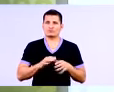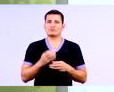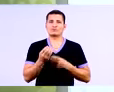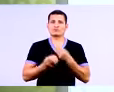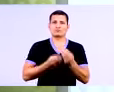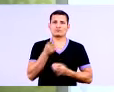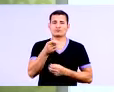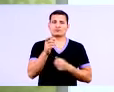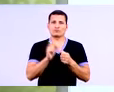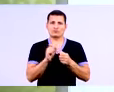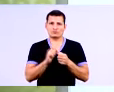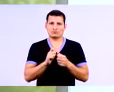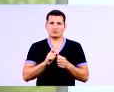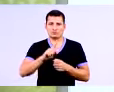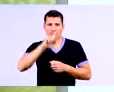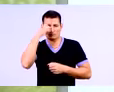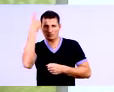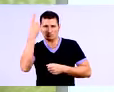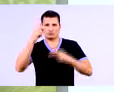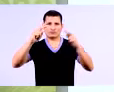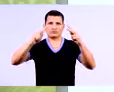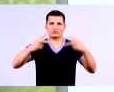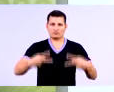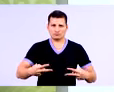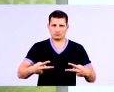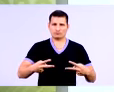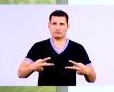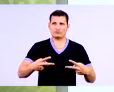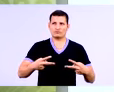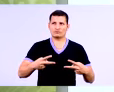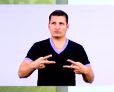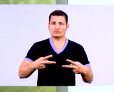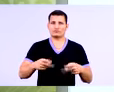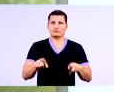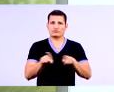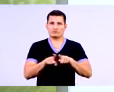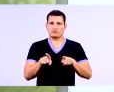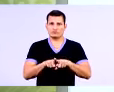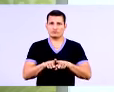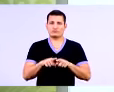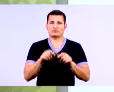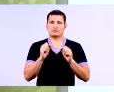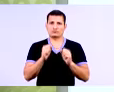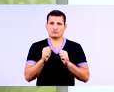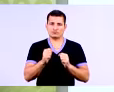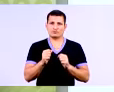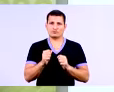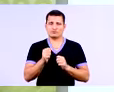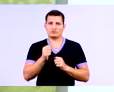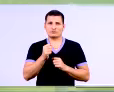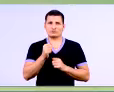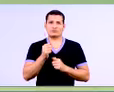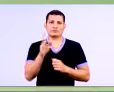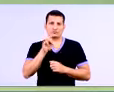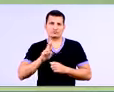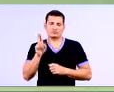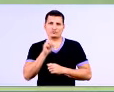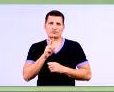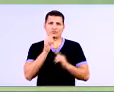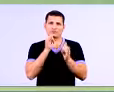tem que fazer para criar esses elementos e poder permitir que o usuário entre com a informação. Vamos ao quadro.